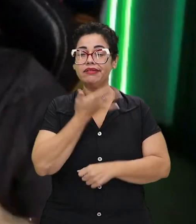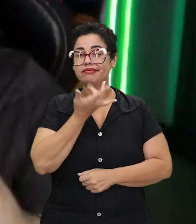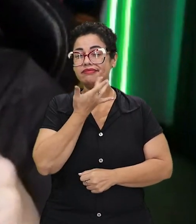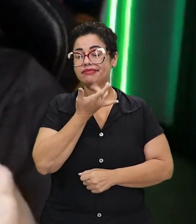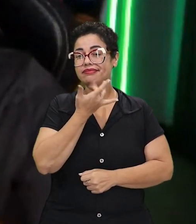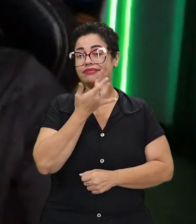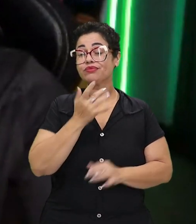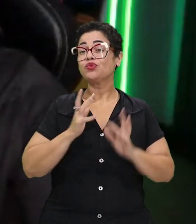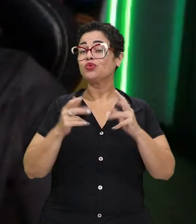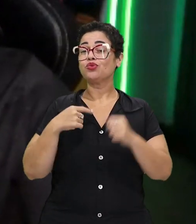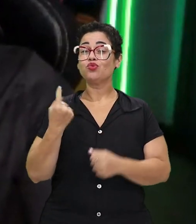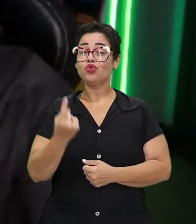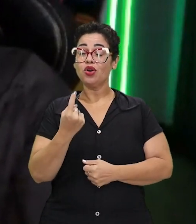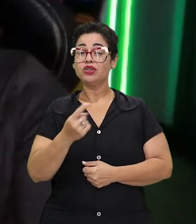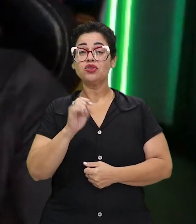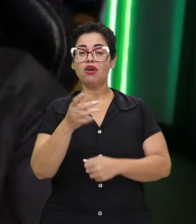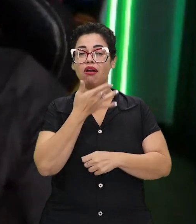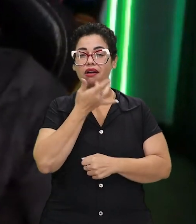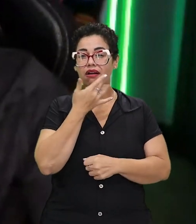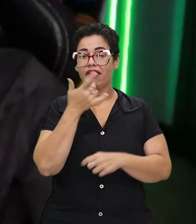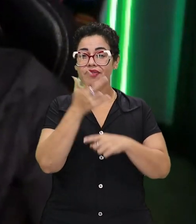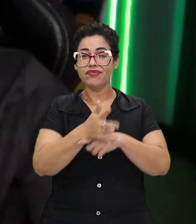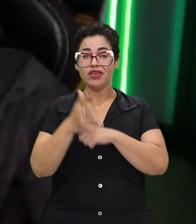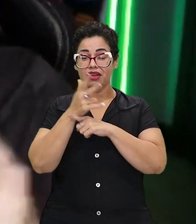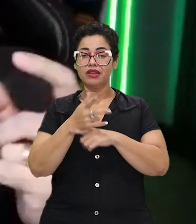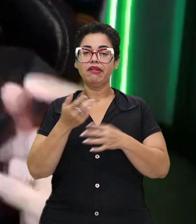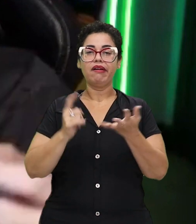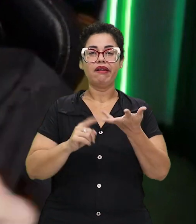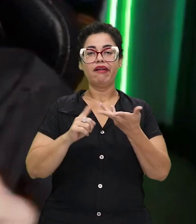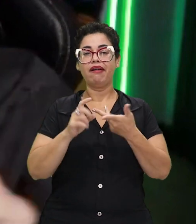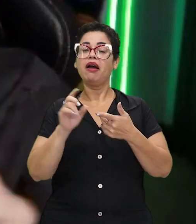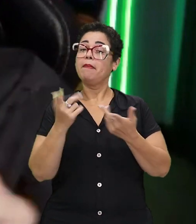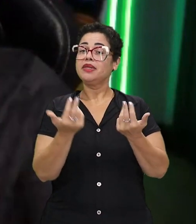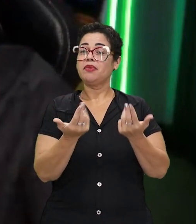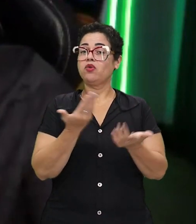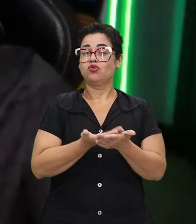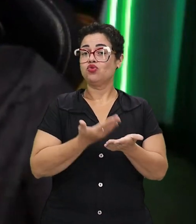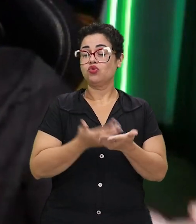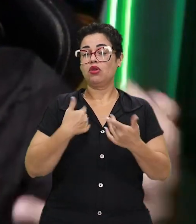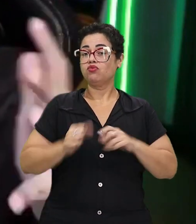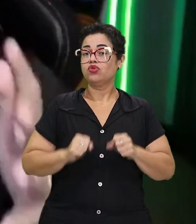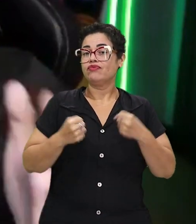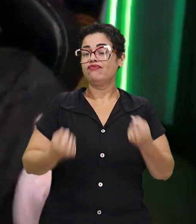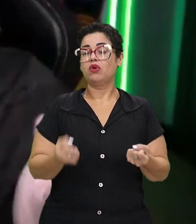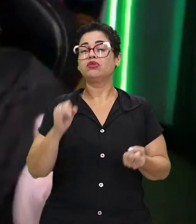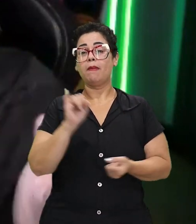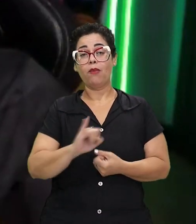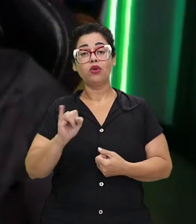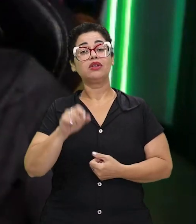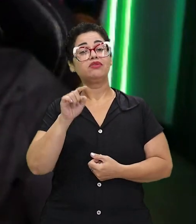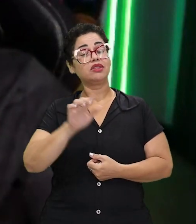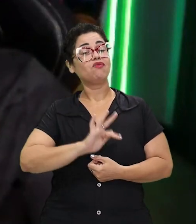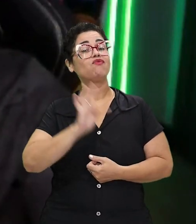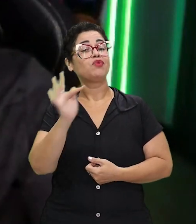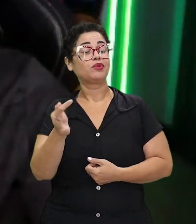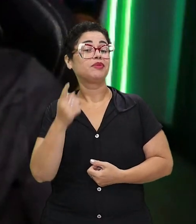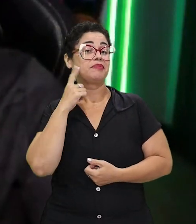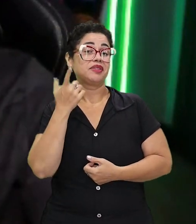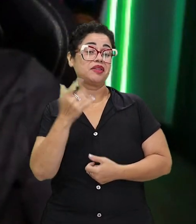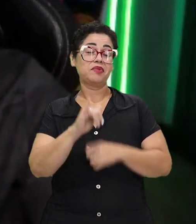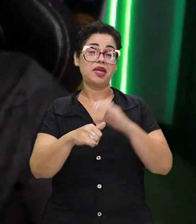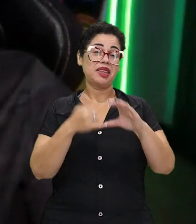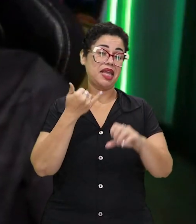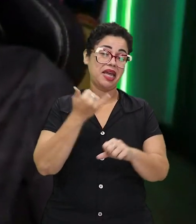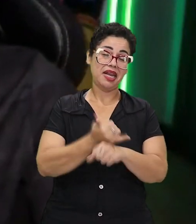aprendendo tudo que eu sei hoje, sozinho, através de tutoriais, mas acaba não deixando de ser um estudo, né? Querendo ou não, é algo importante para você